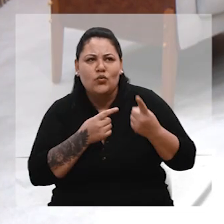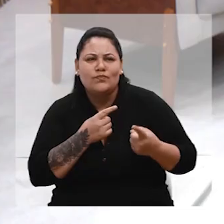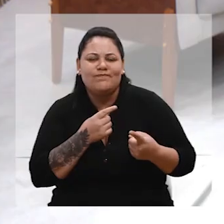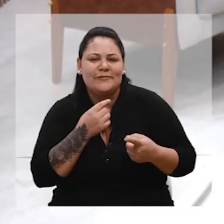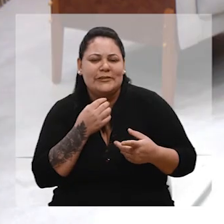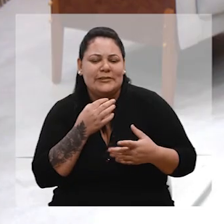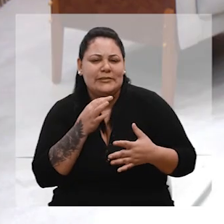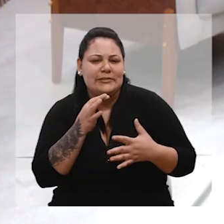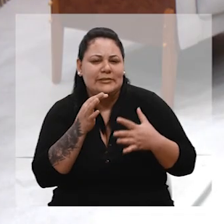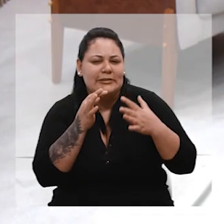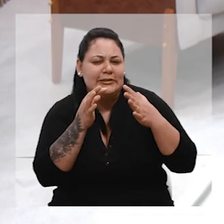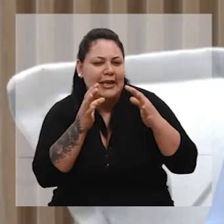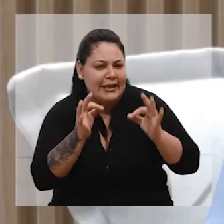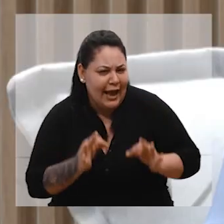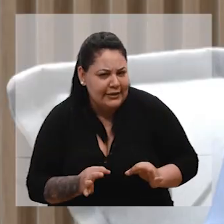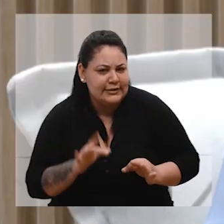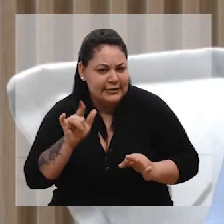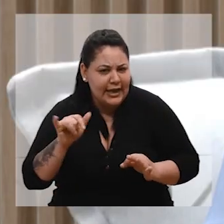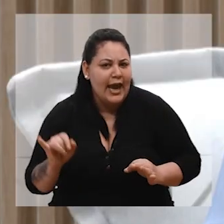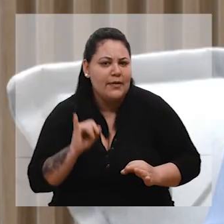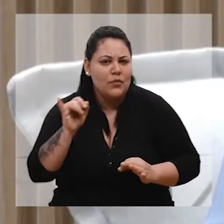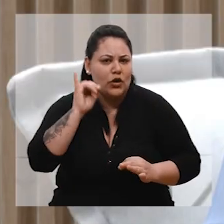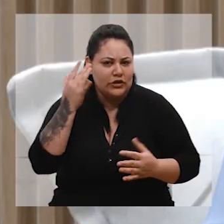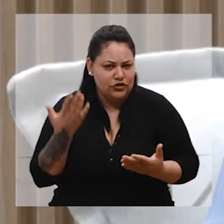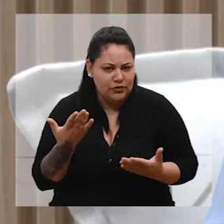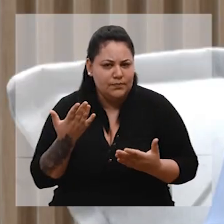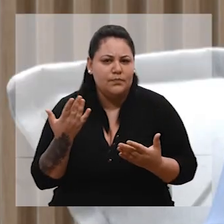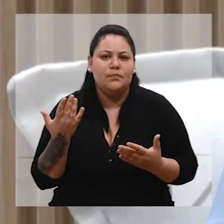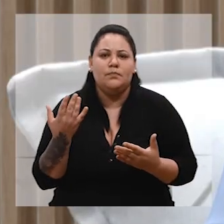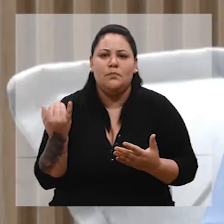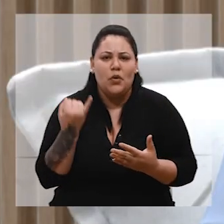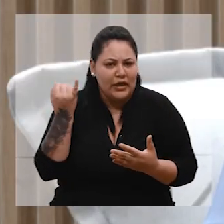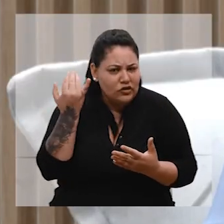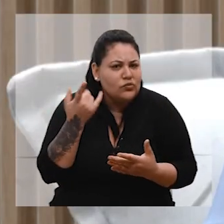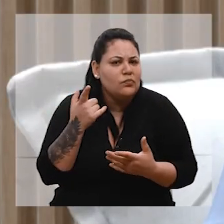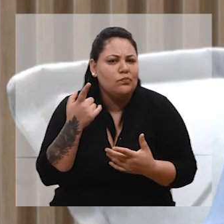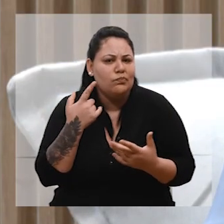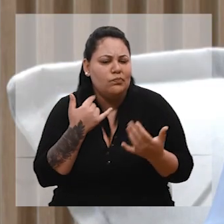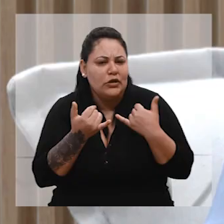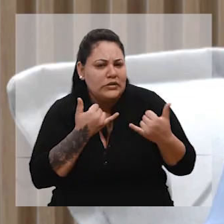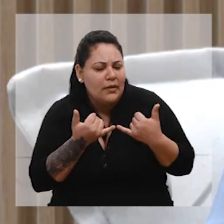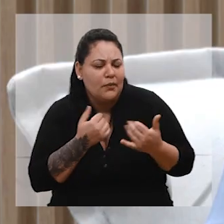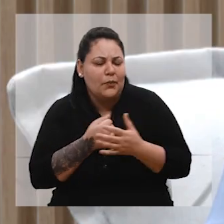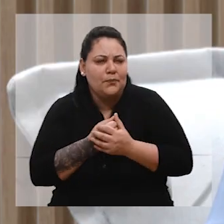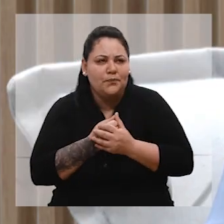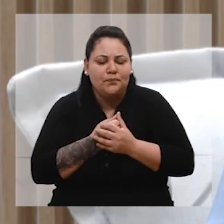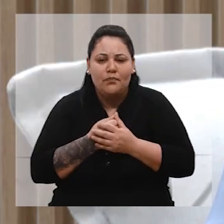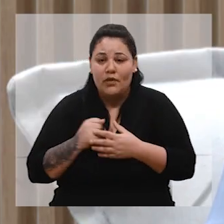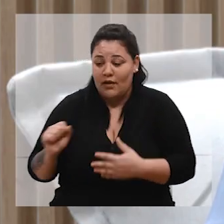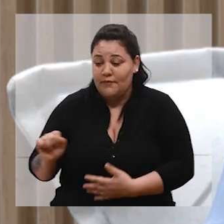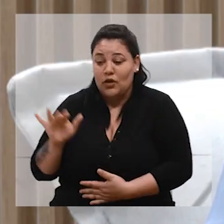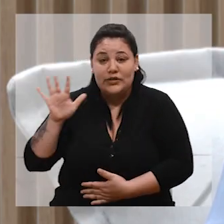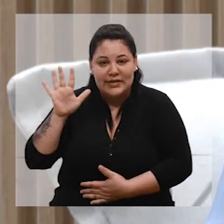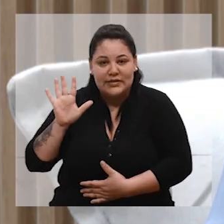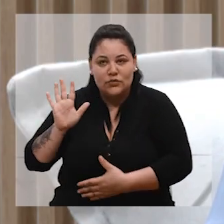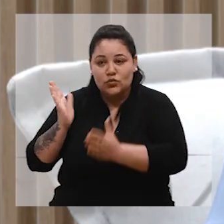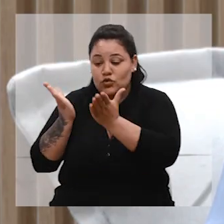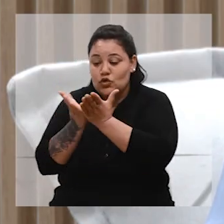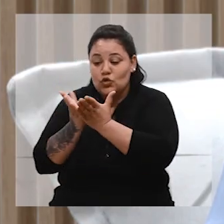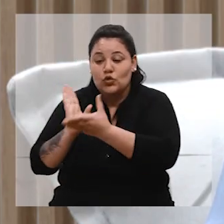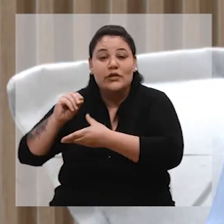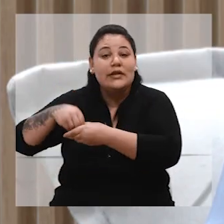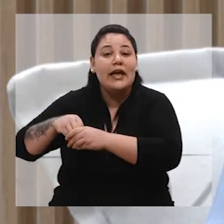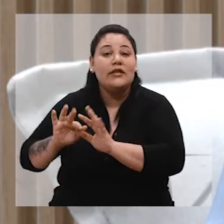vou chamar de princípios, né? Alguns elementos que são fundamentais. Por exemplo, né? A valorização